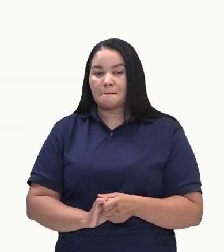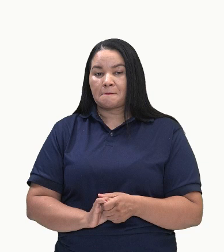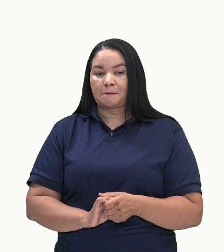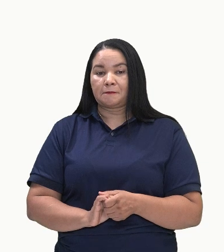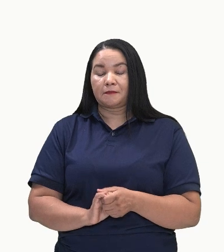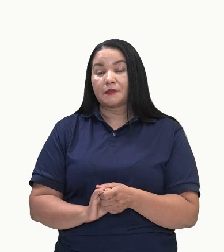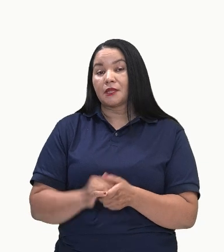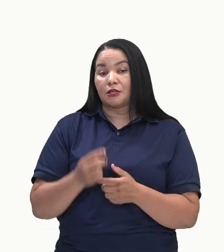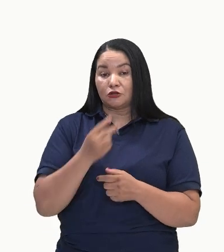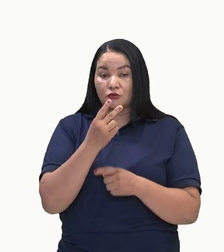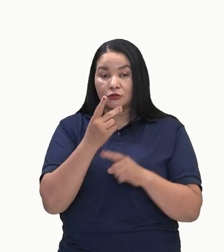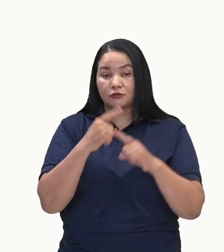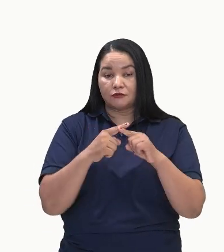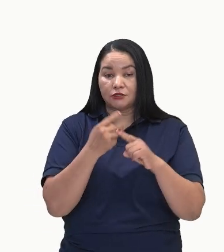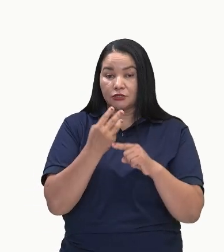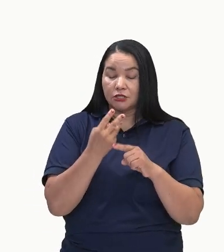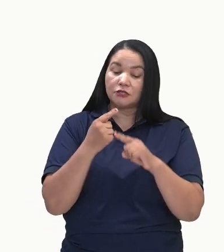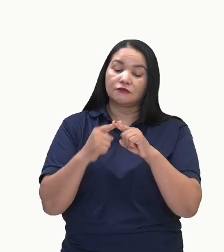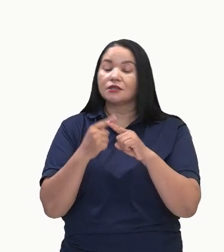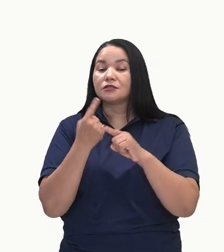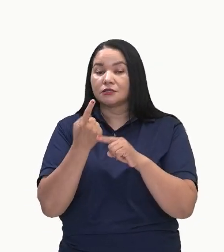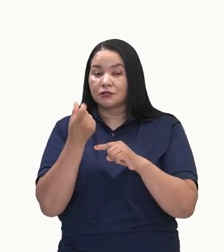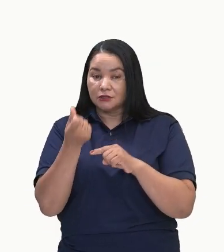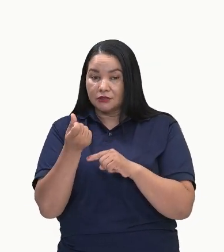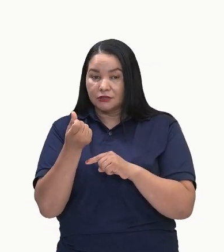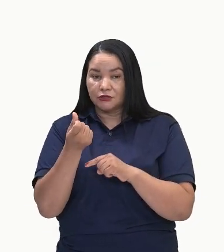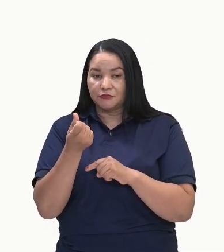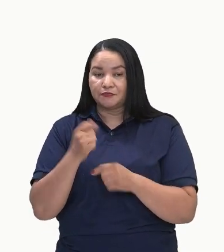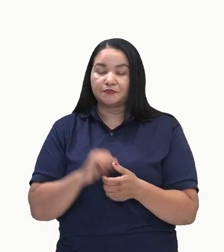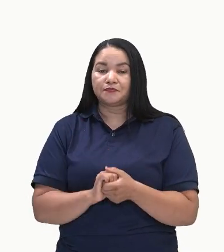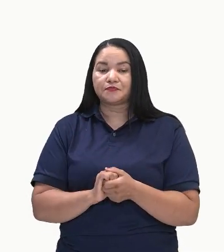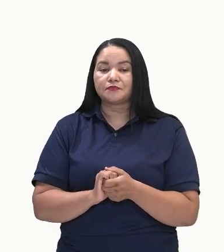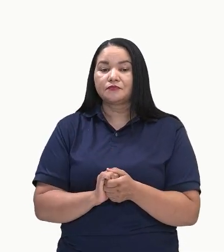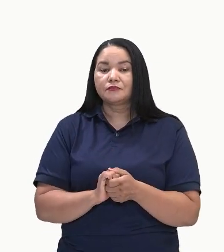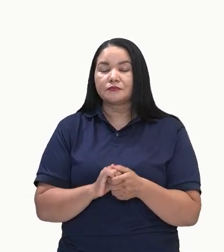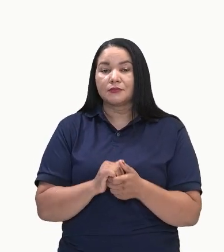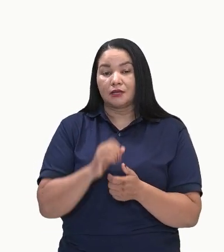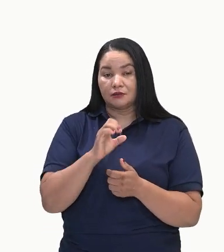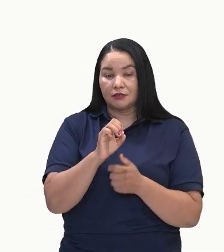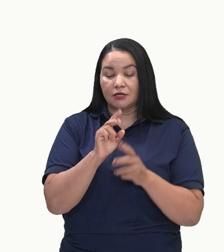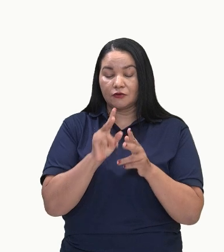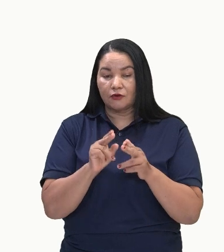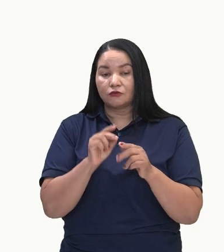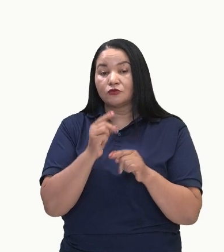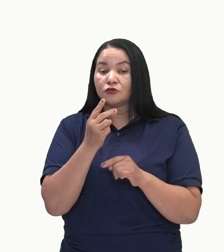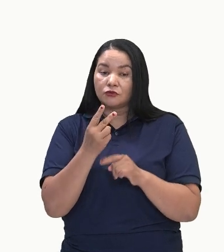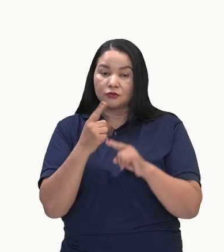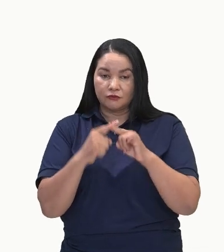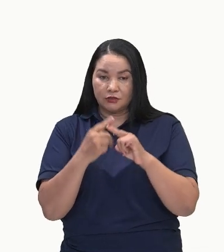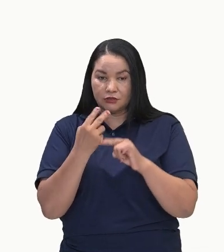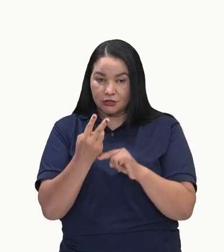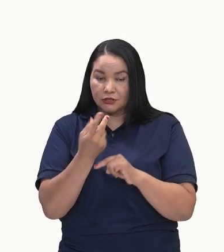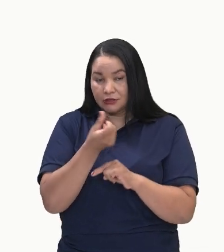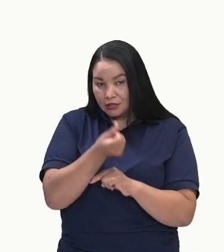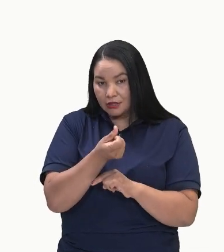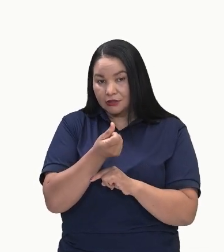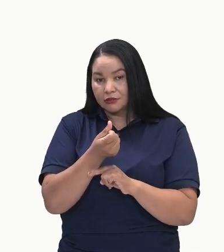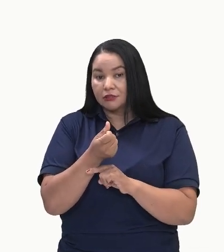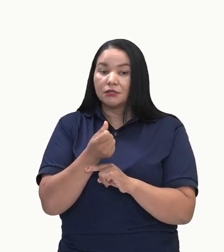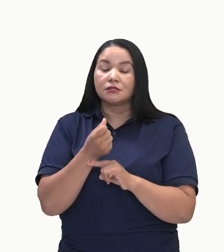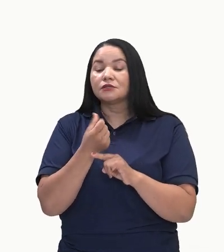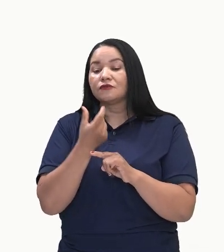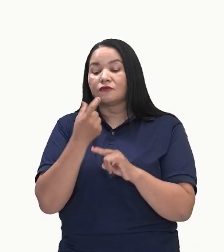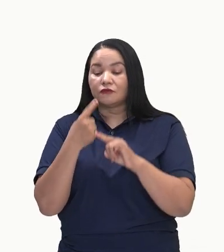2 vezes 3 vezes 16, que é metro, né? Unidade de medida. Então, 2 vezes 3, 6. E